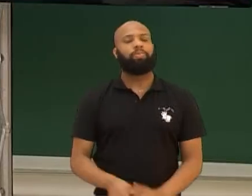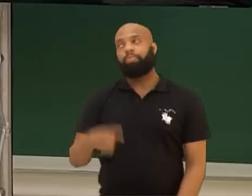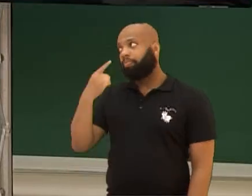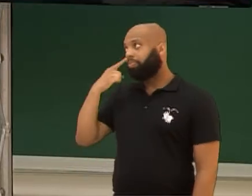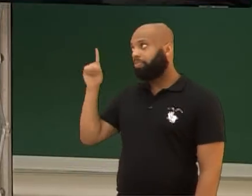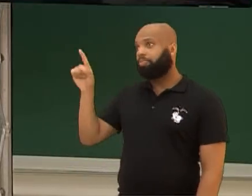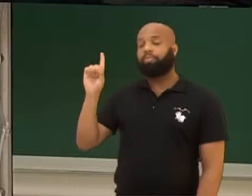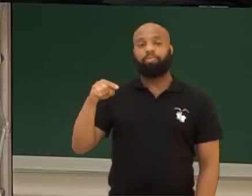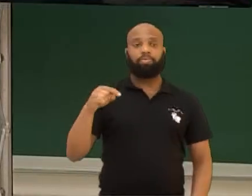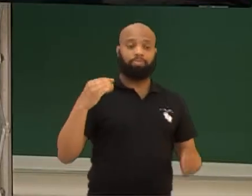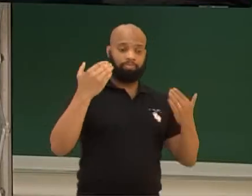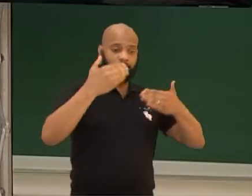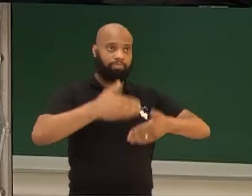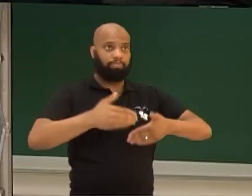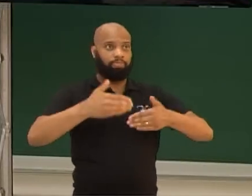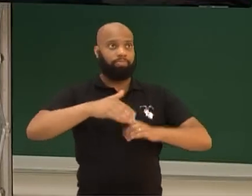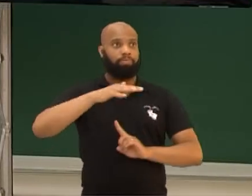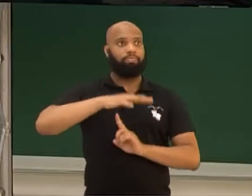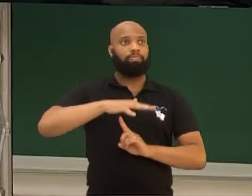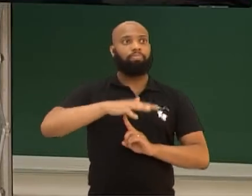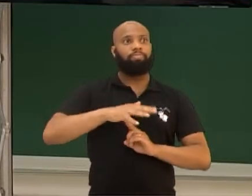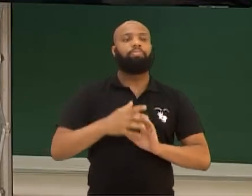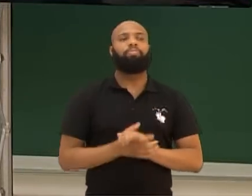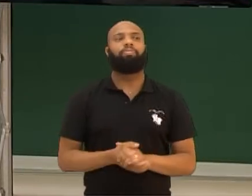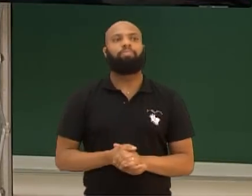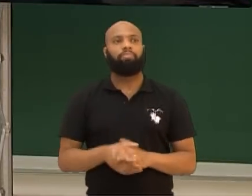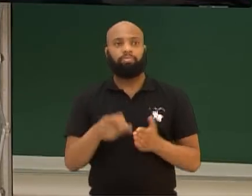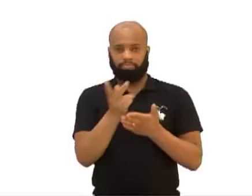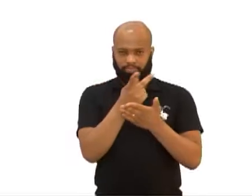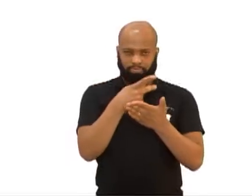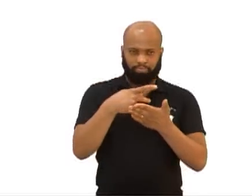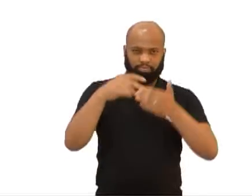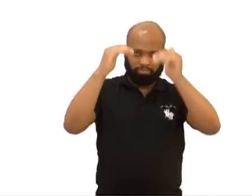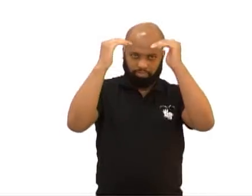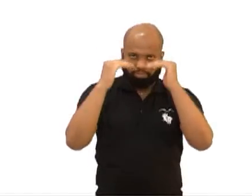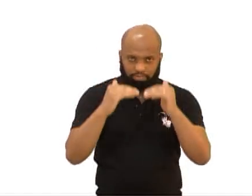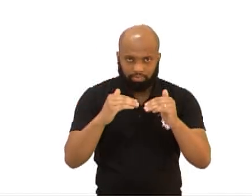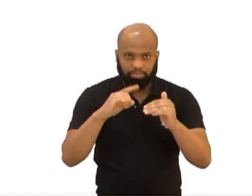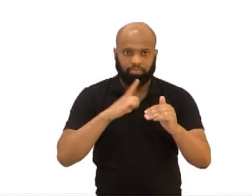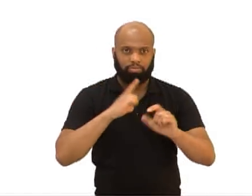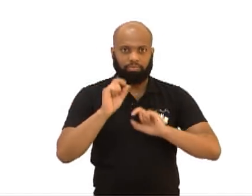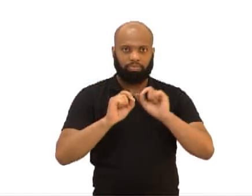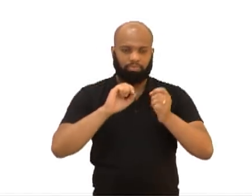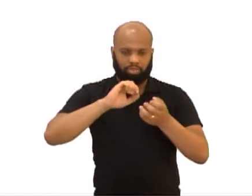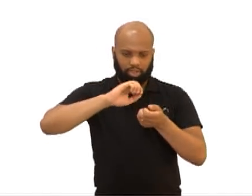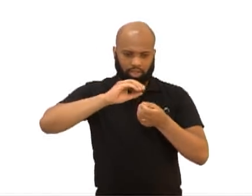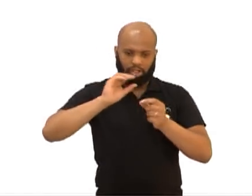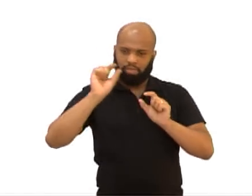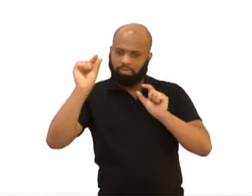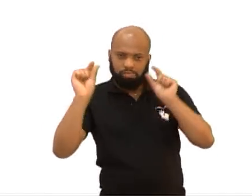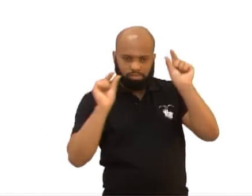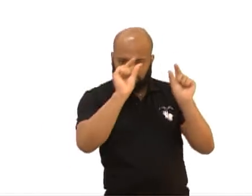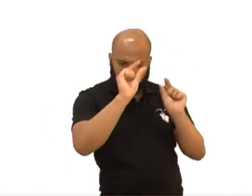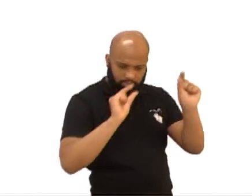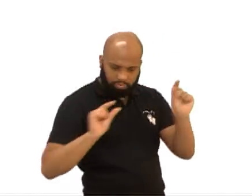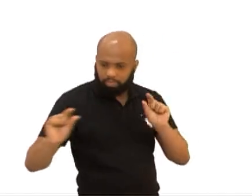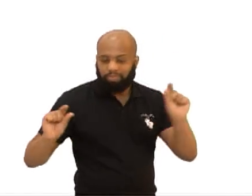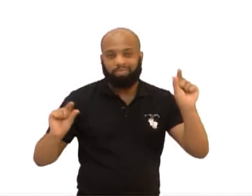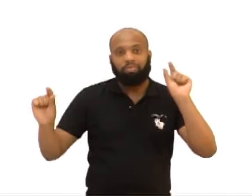aqui é lá da Prova Paraná, tá bom? Então, ó, o desenho abaixo faz parte de um mosaico. O que é mosaico? É quando